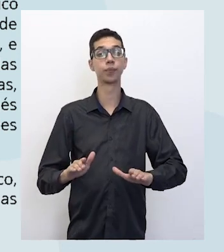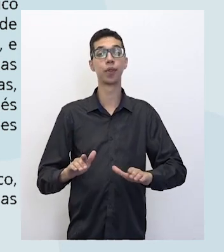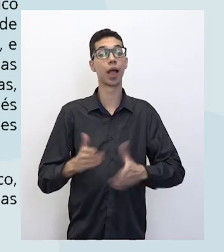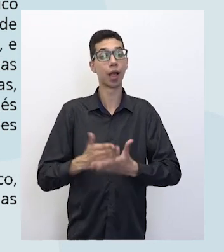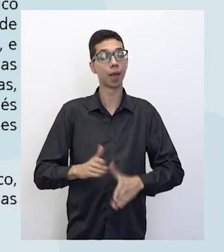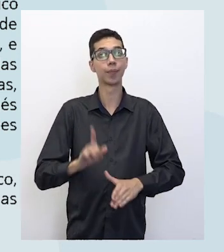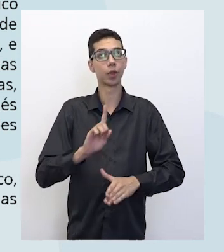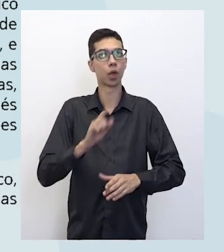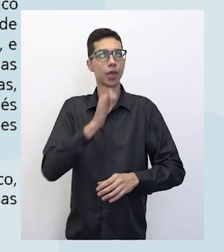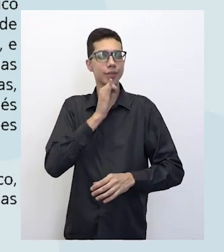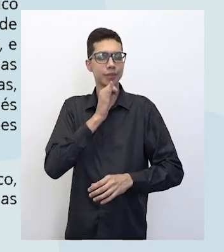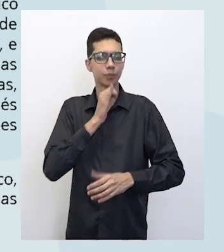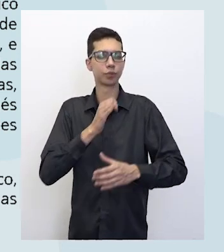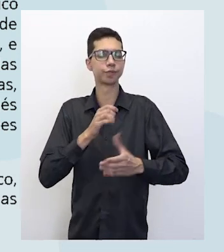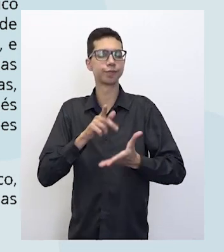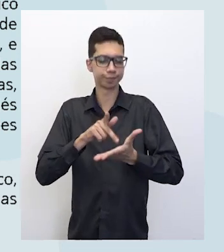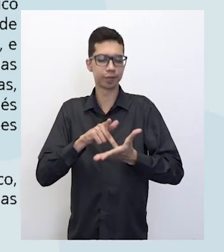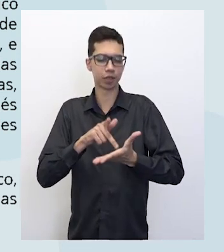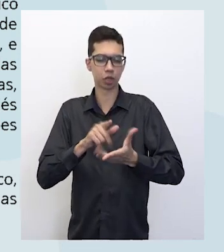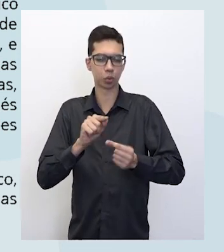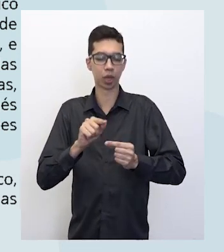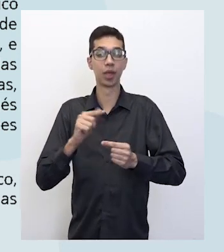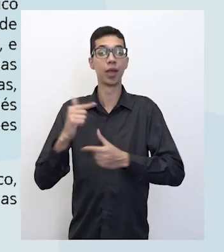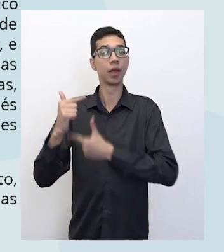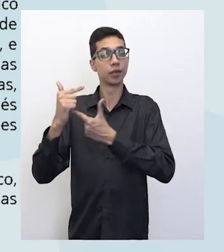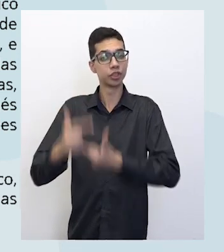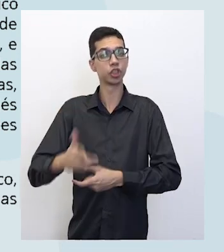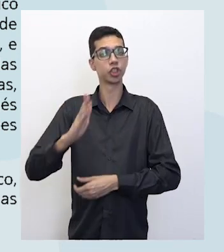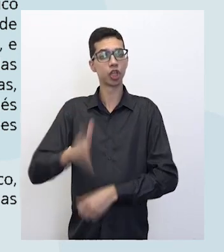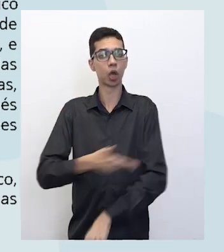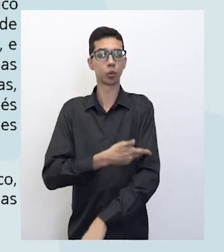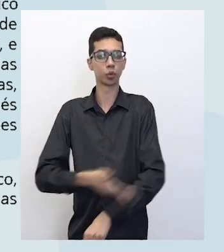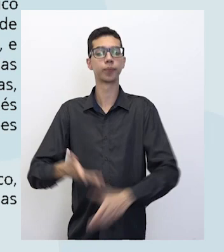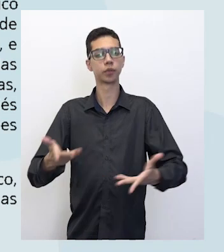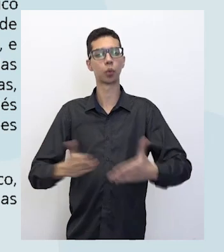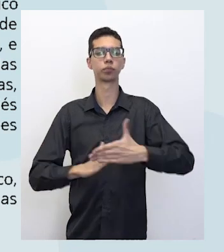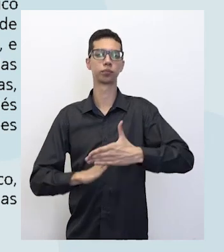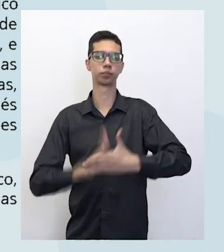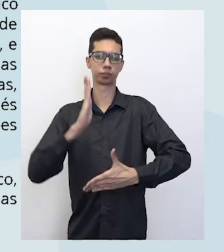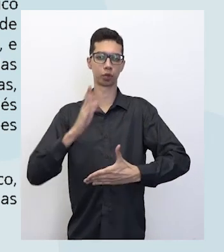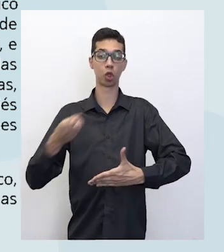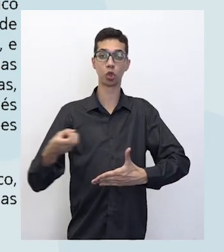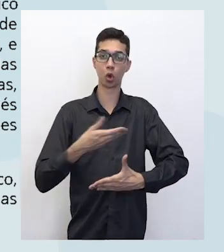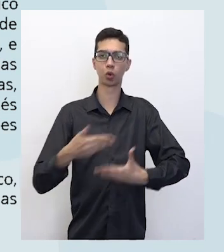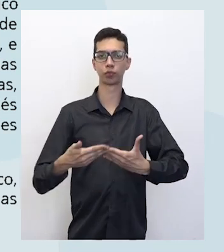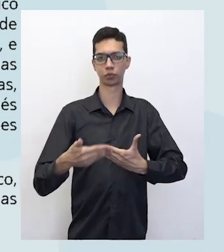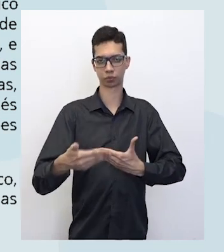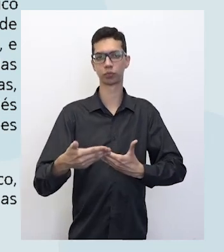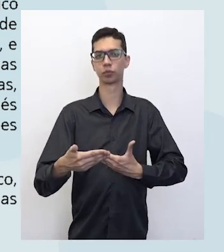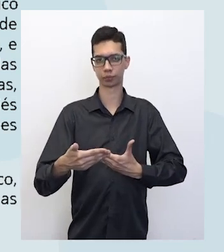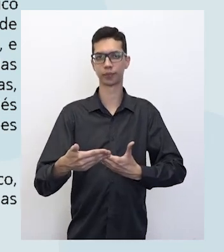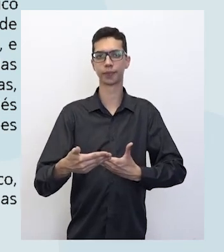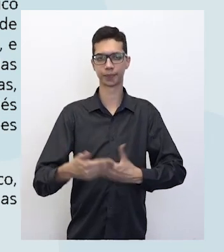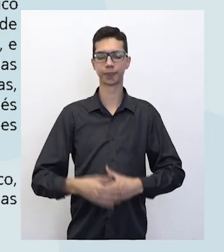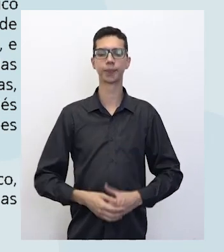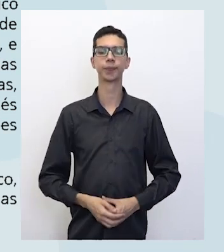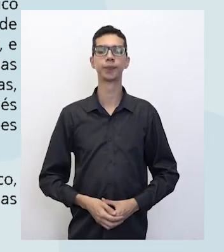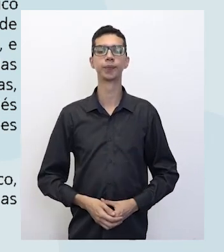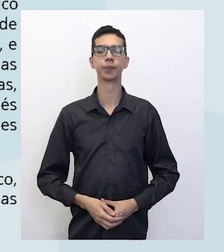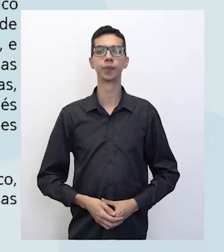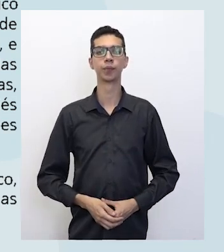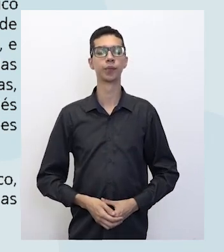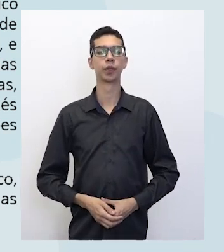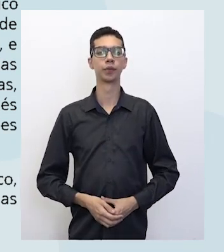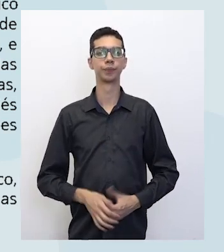só, as propostas aí, né, é justamente a reflexão sobre esses assuntos polêmicos sob um viés vanguardista, ou seja,